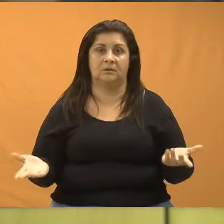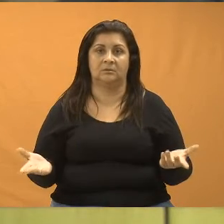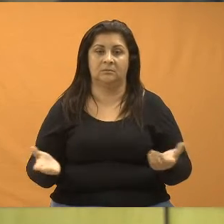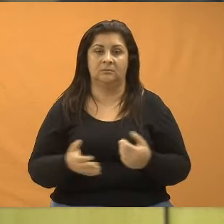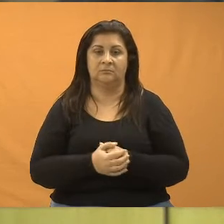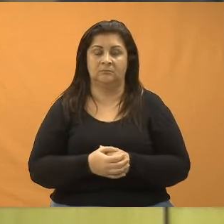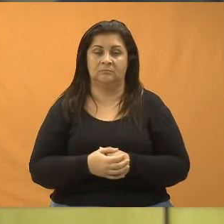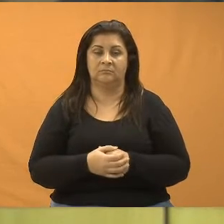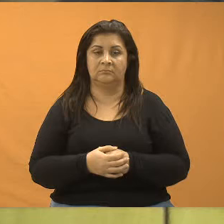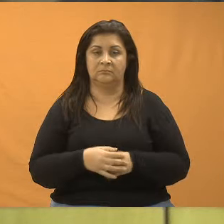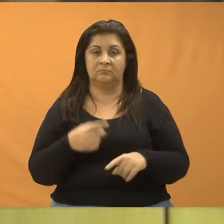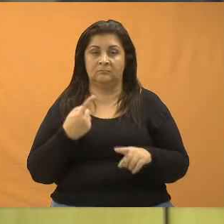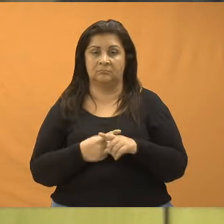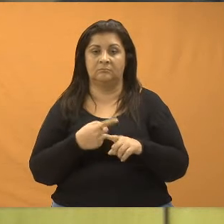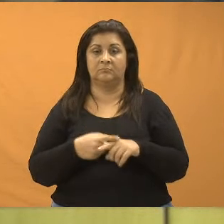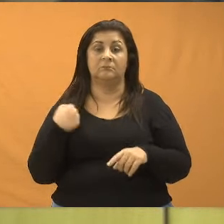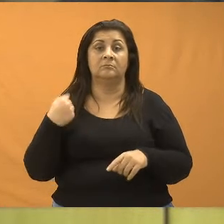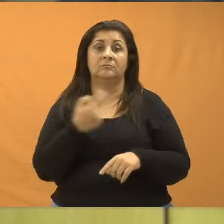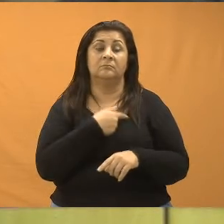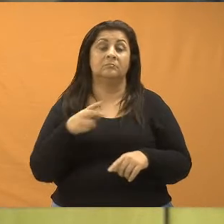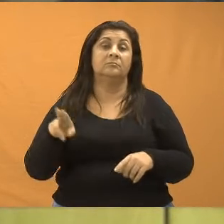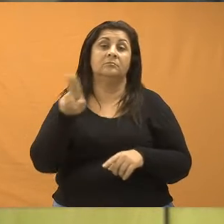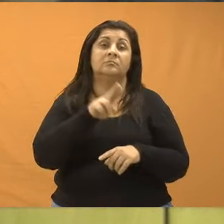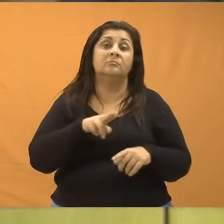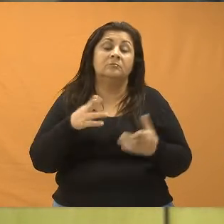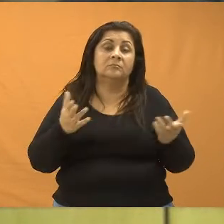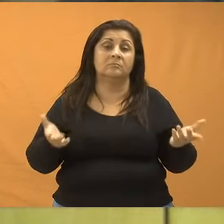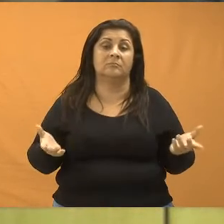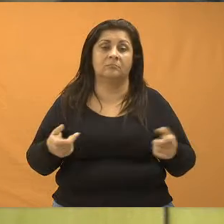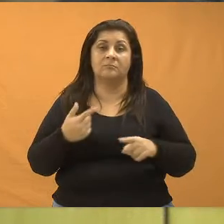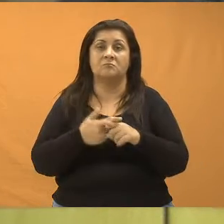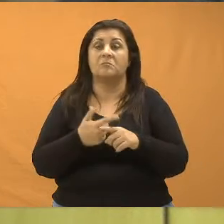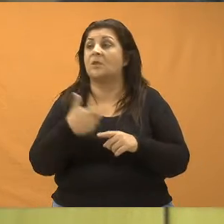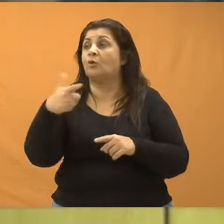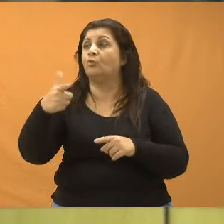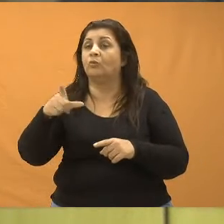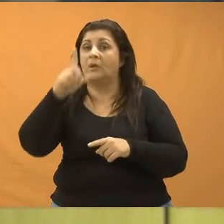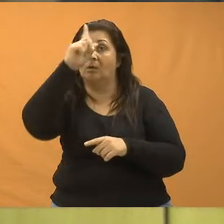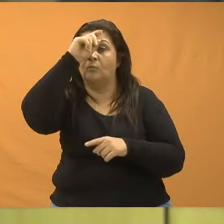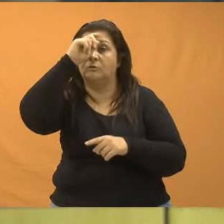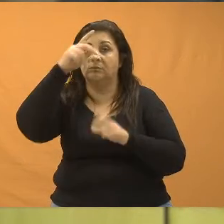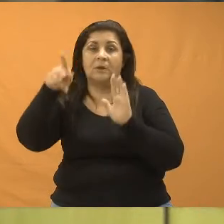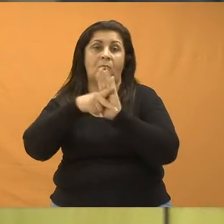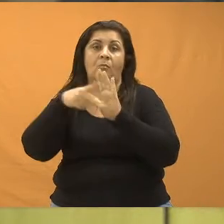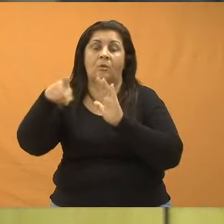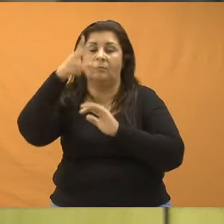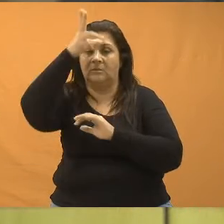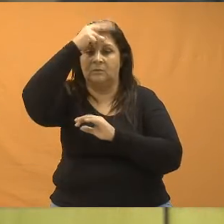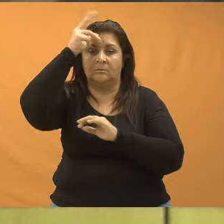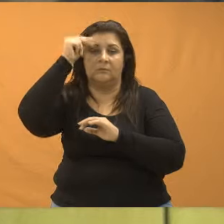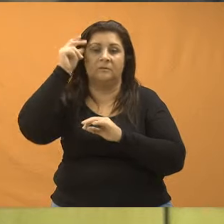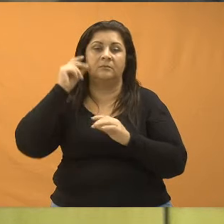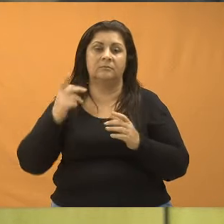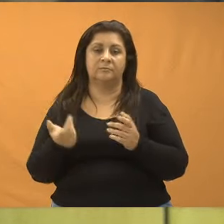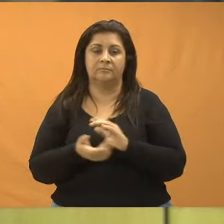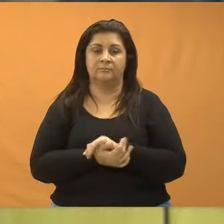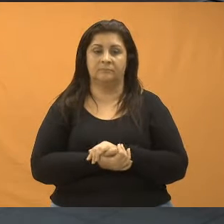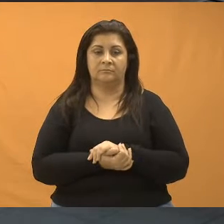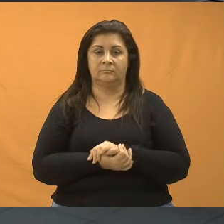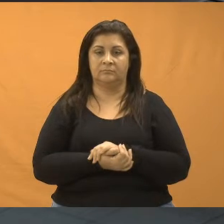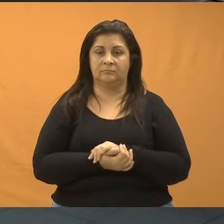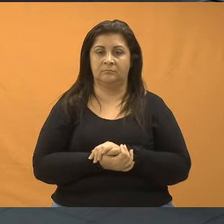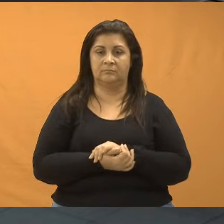porque a gente utiliza a Santa Casa exatamente pela ausência do hospital público municipal. A Santa Casa é o nosso hospital público. Isso, a gente... Santa